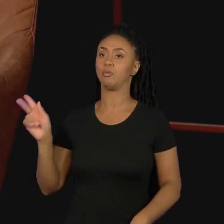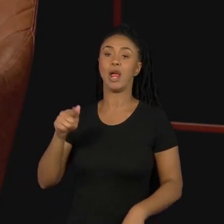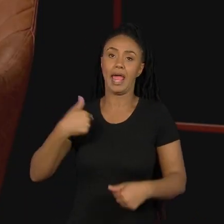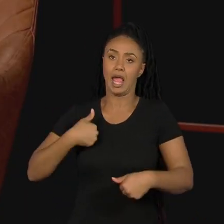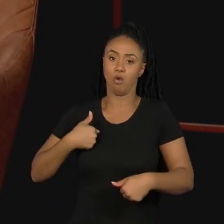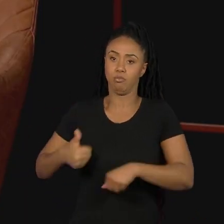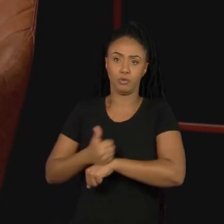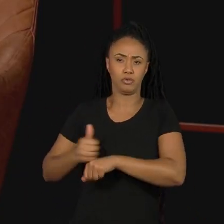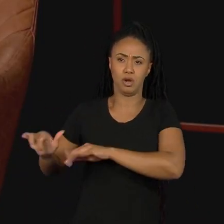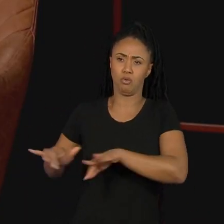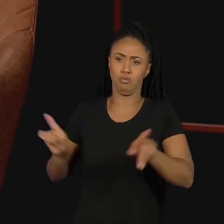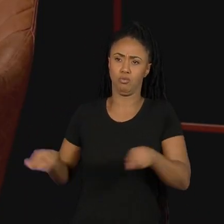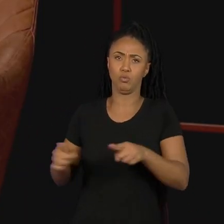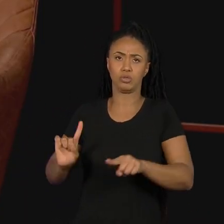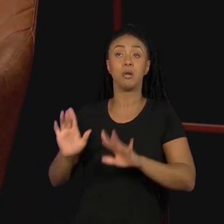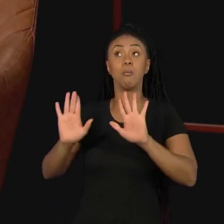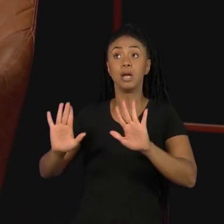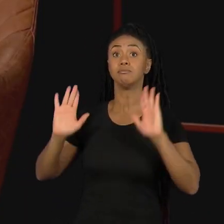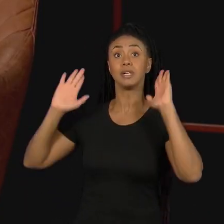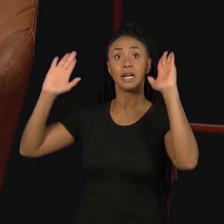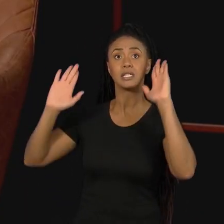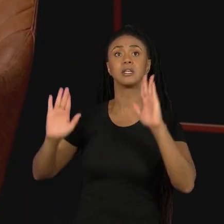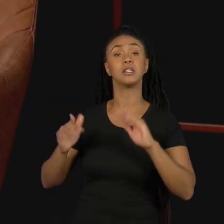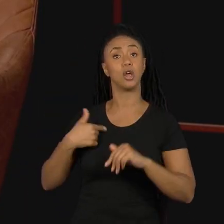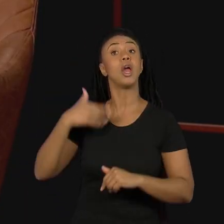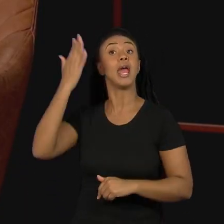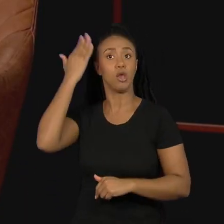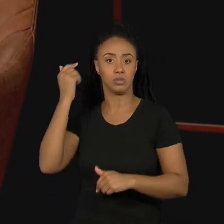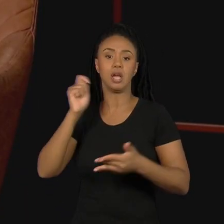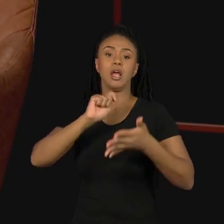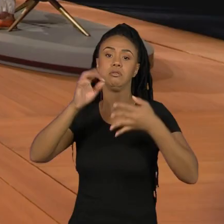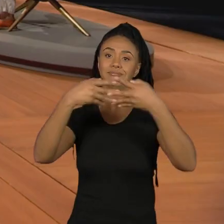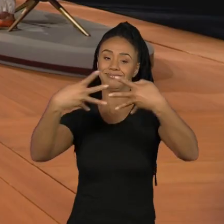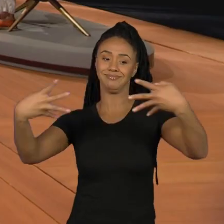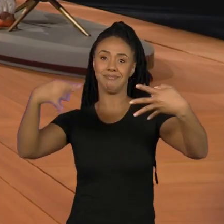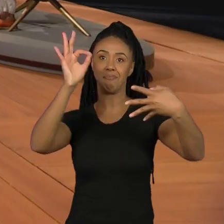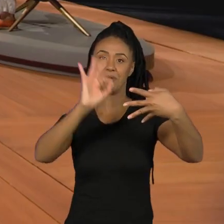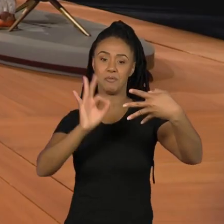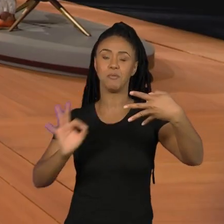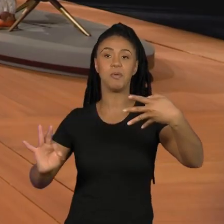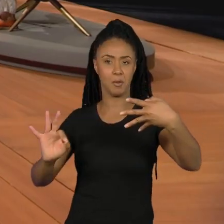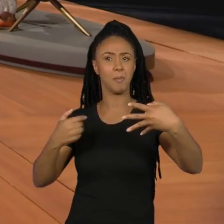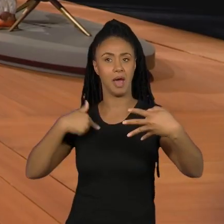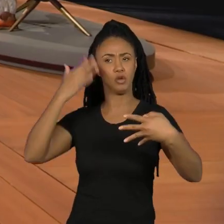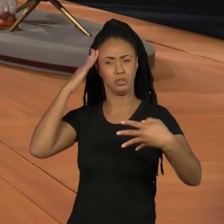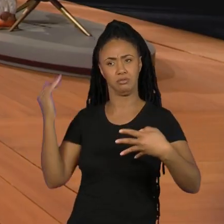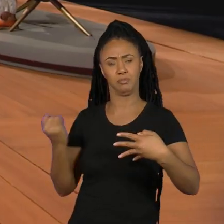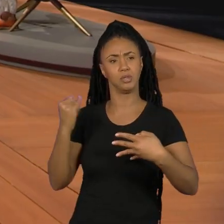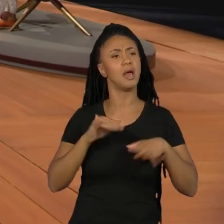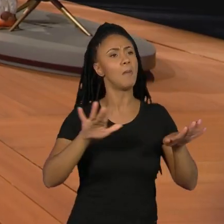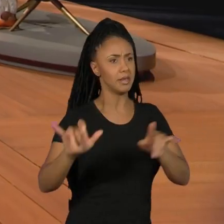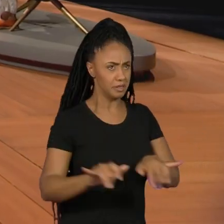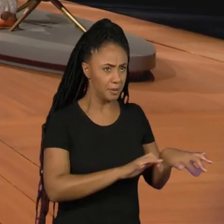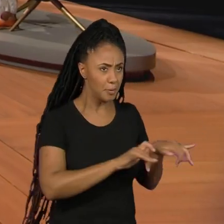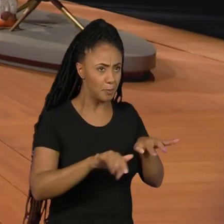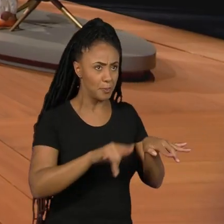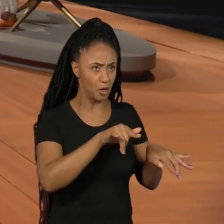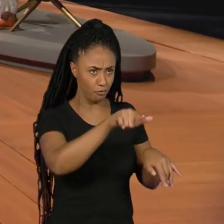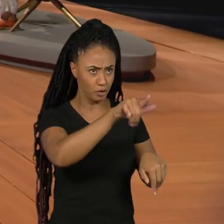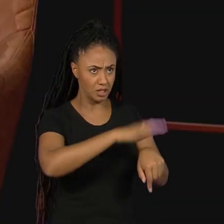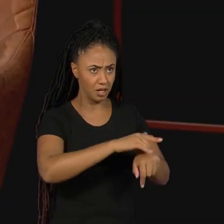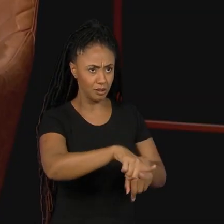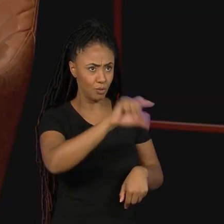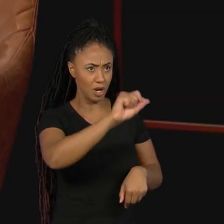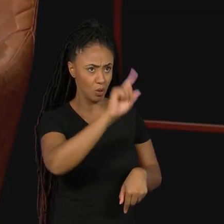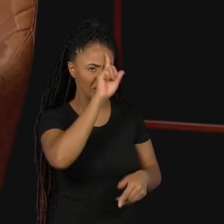músico. Mas graças a Deus que eu sei ler e escrever música. E é fundamental, cara. Agora, o piano foi uma opção, não foi uma opção